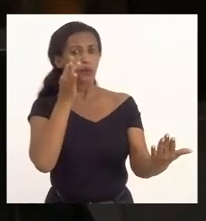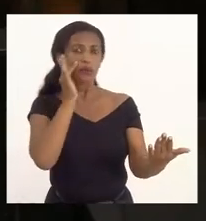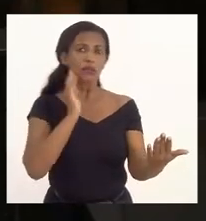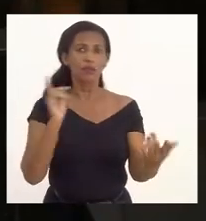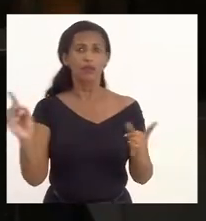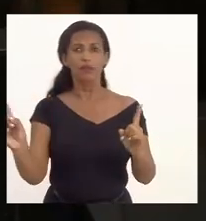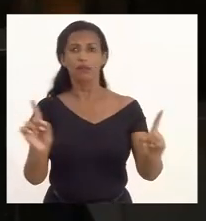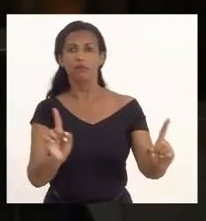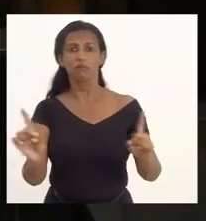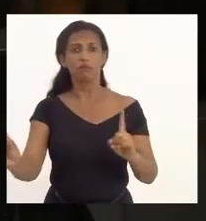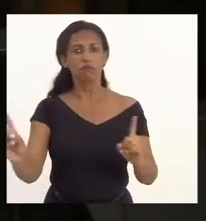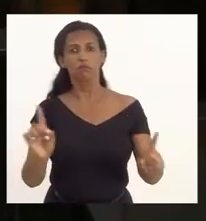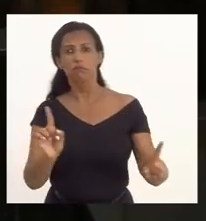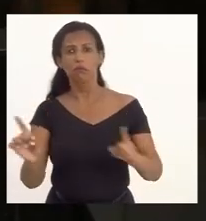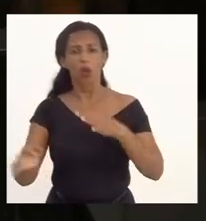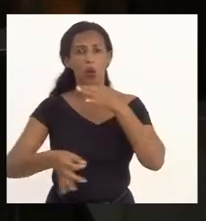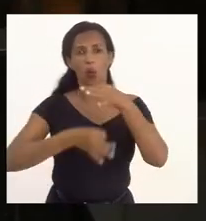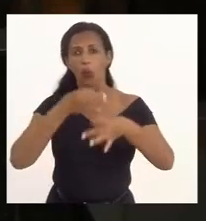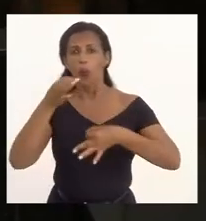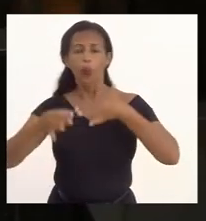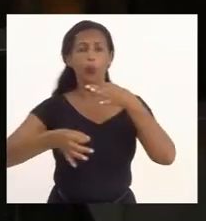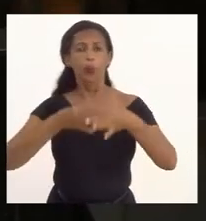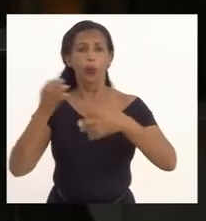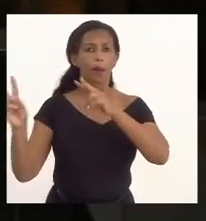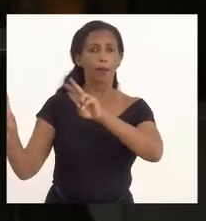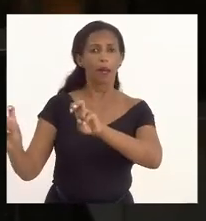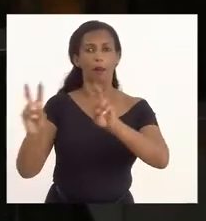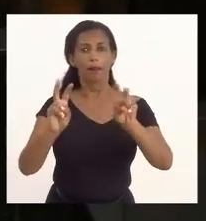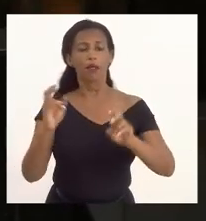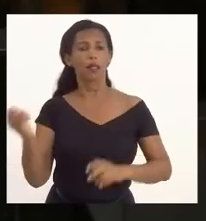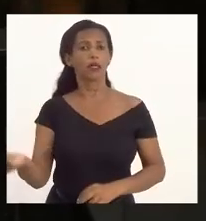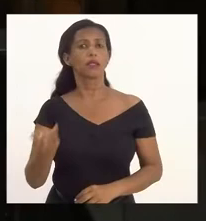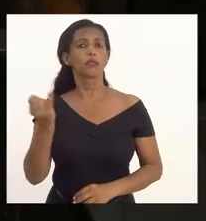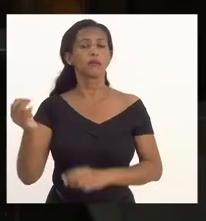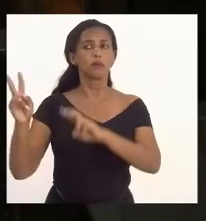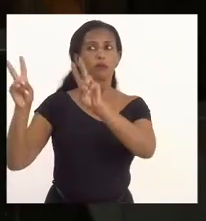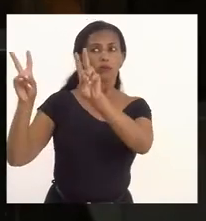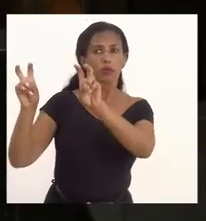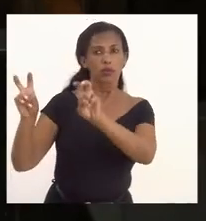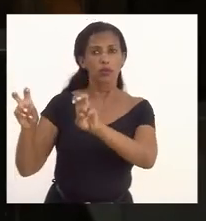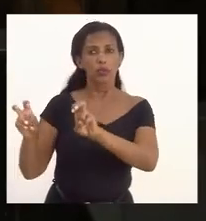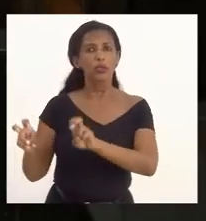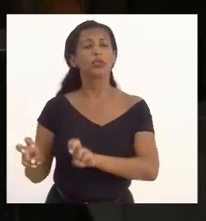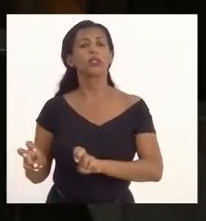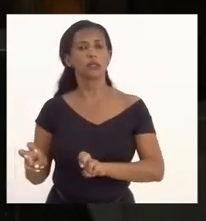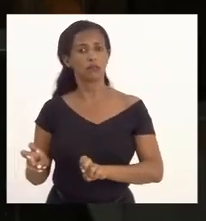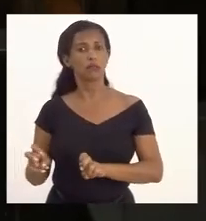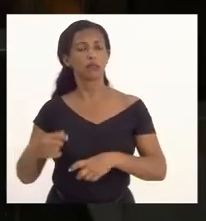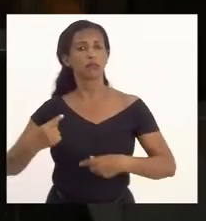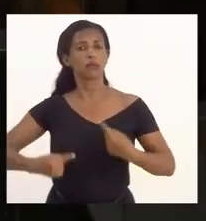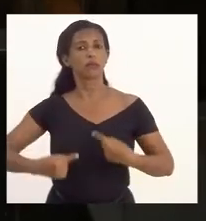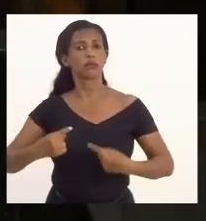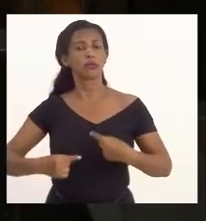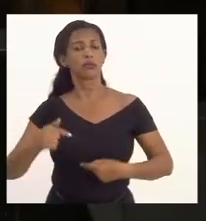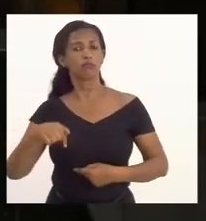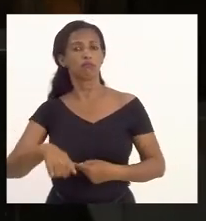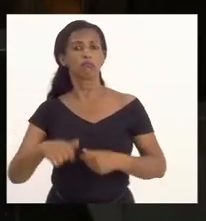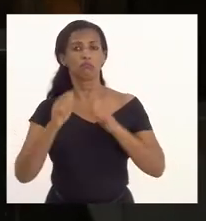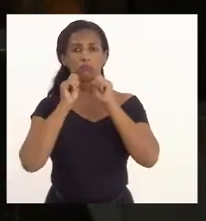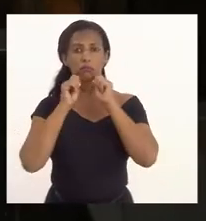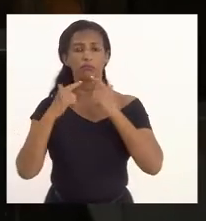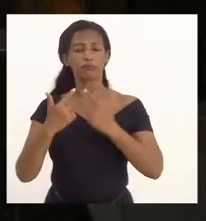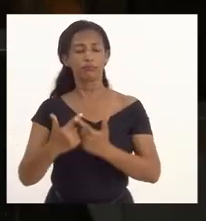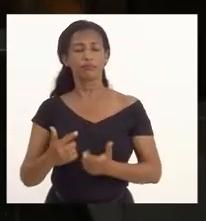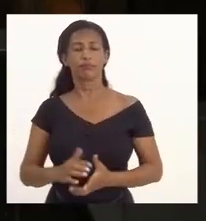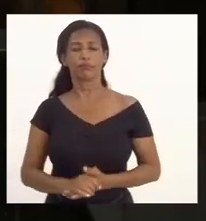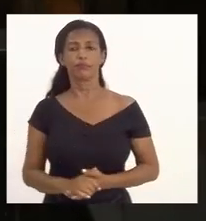Serafini, trocando impressões sobre as importâncias dos temas que estão sendo discutidos na casa. Para